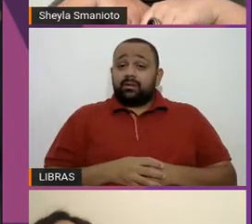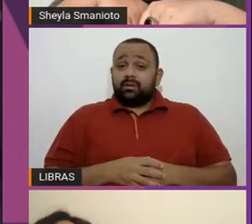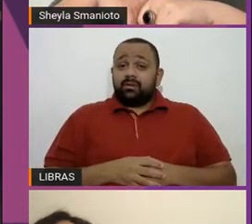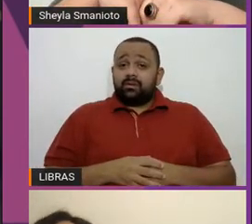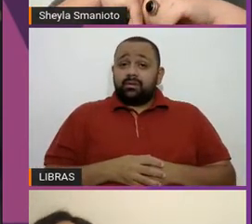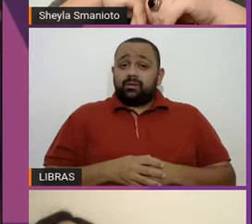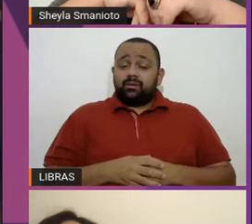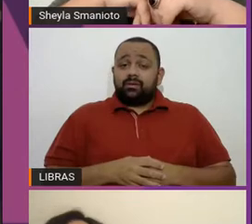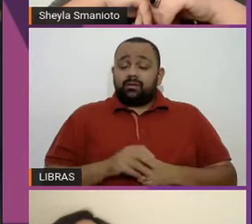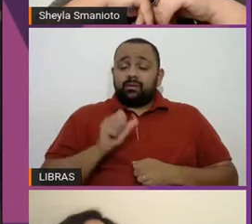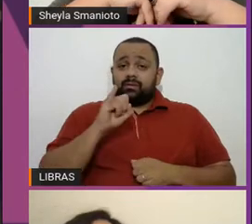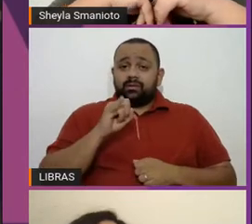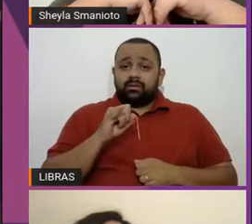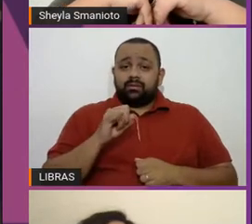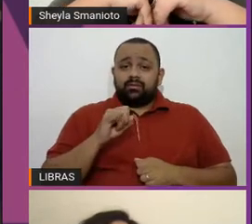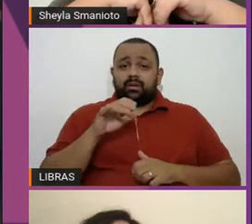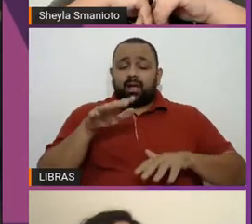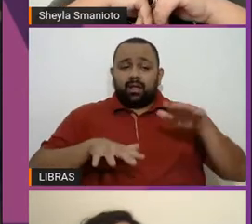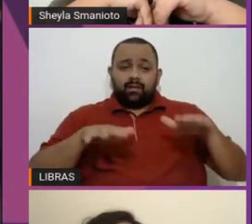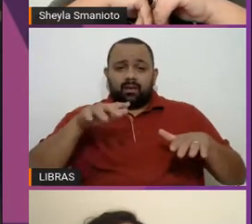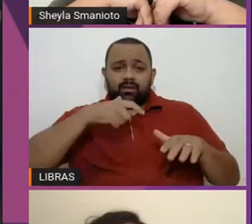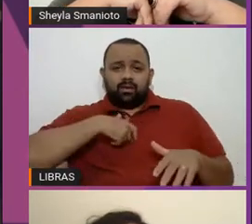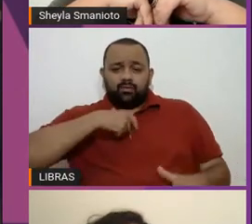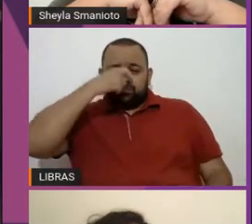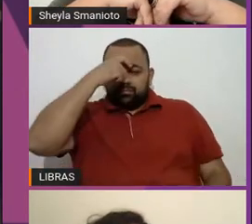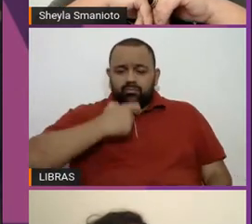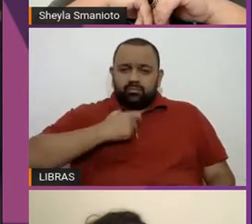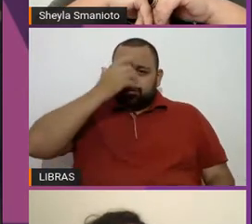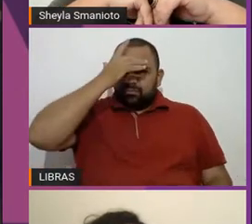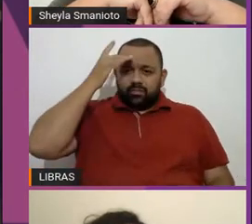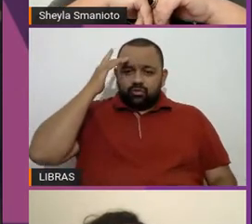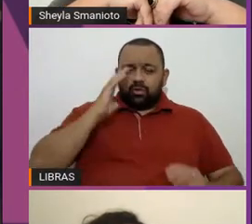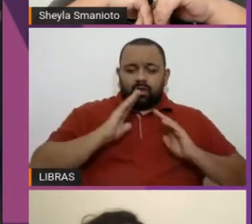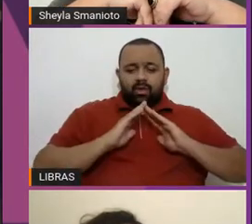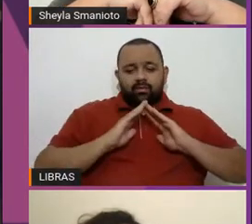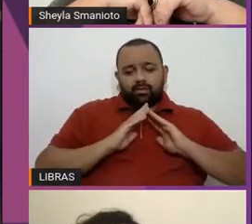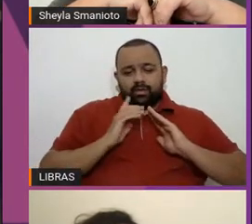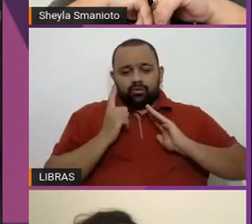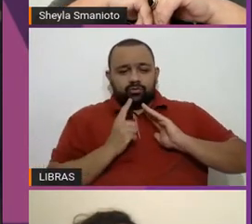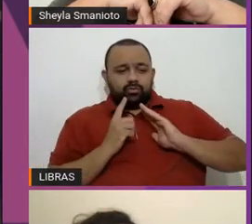às vezes porque eu sou uma pessoa mais mas